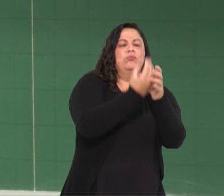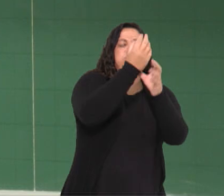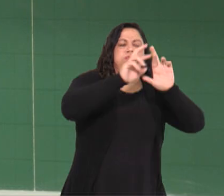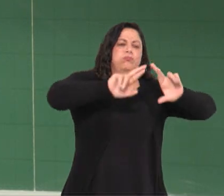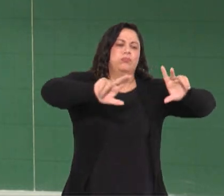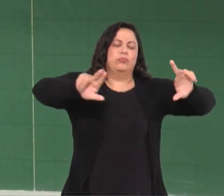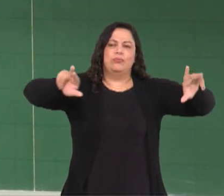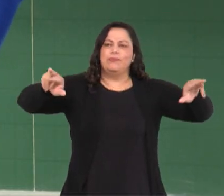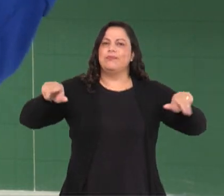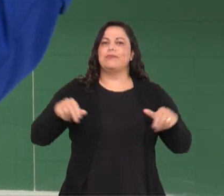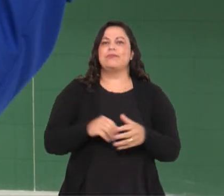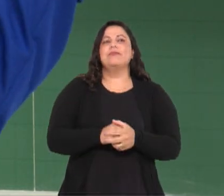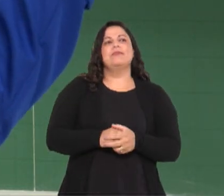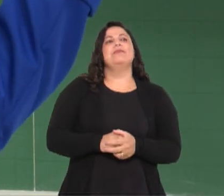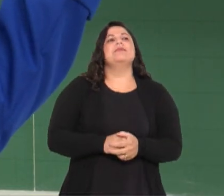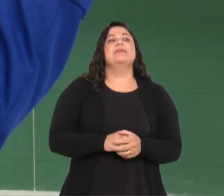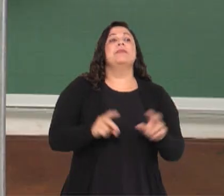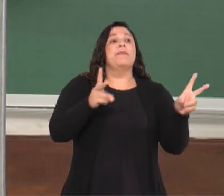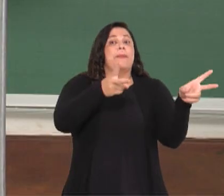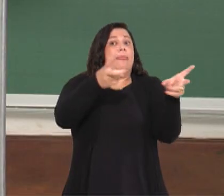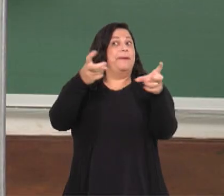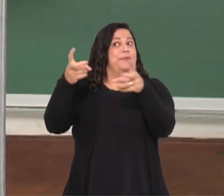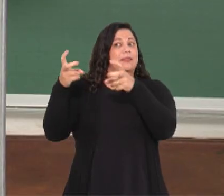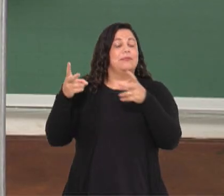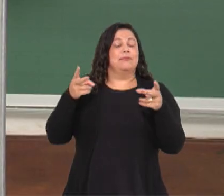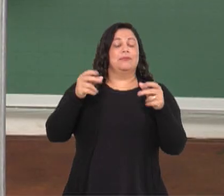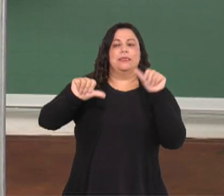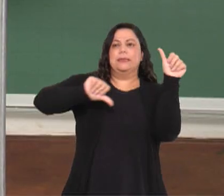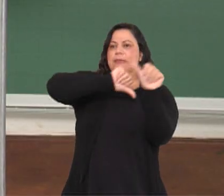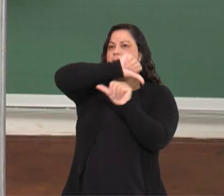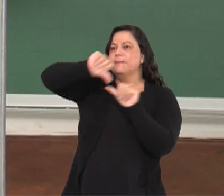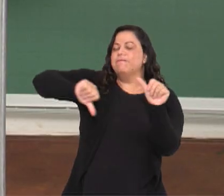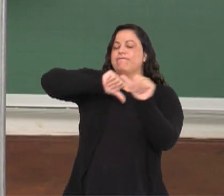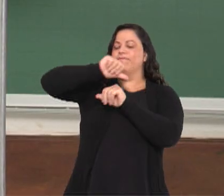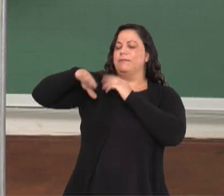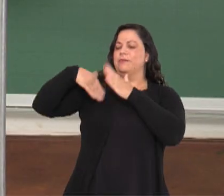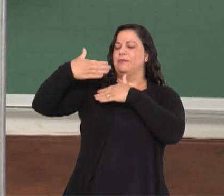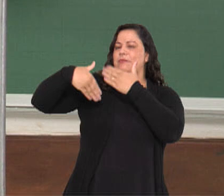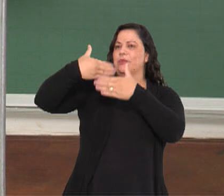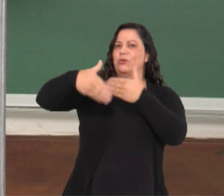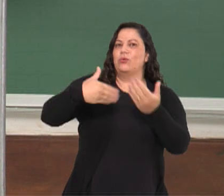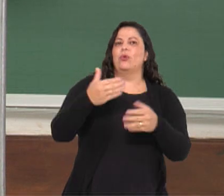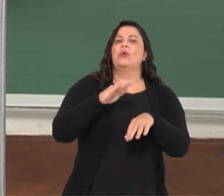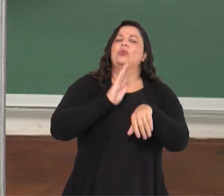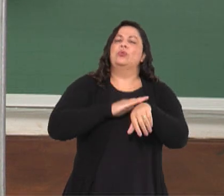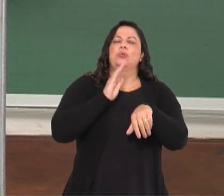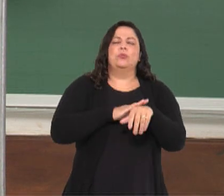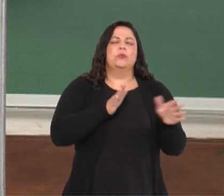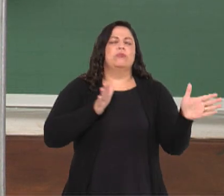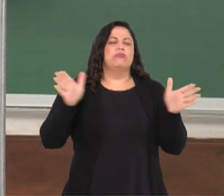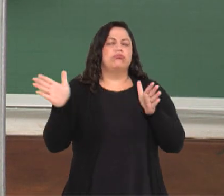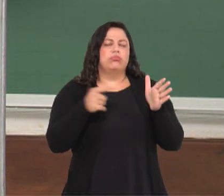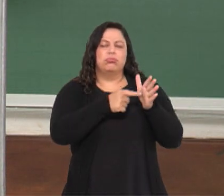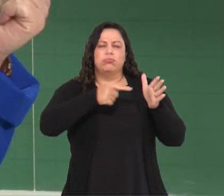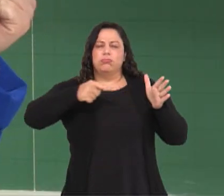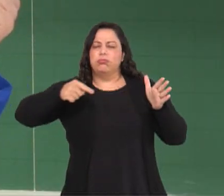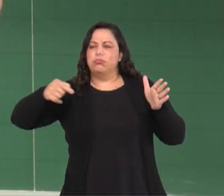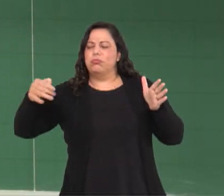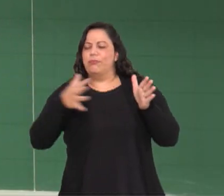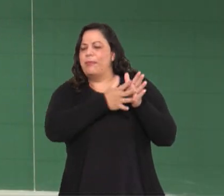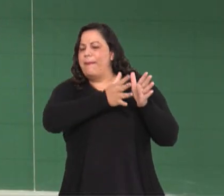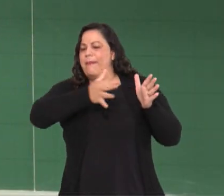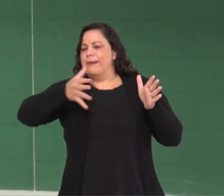essa formação. Perceber essas transformações ao longo do tempo que contribuíram aí para o que nós temos hoje